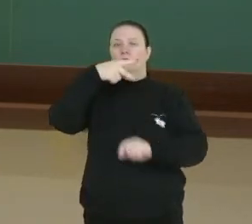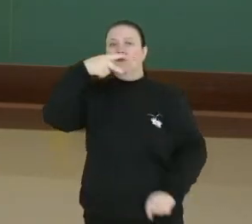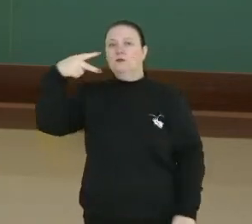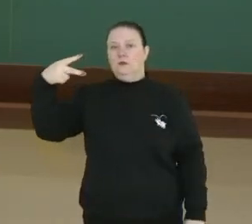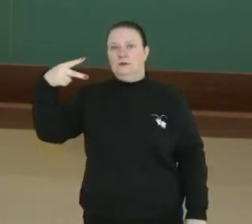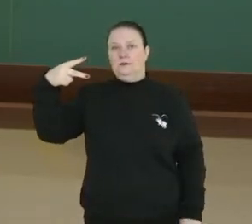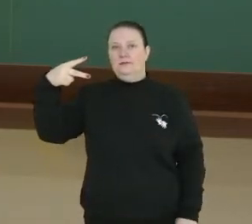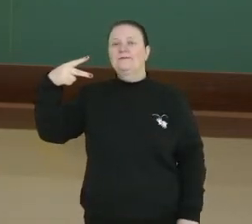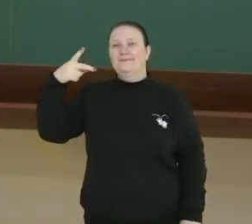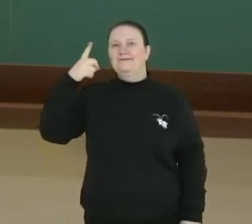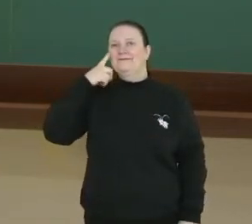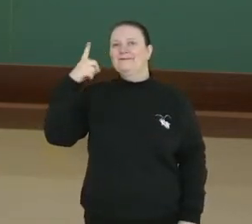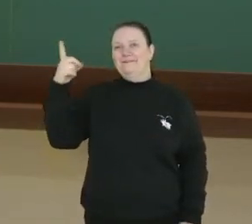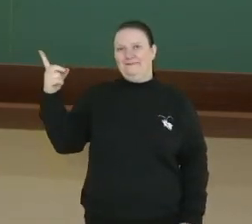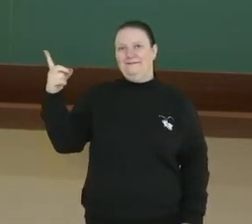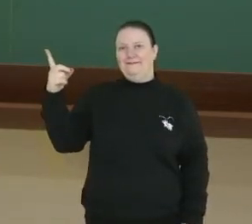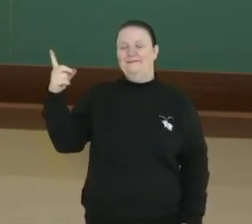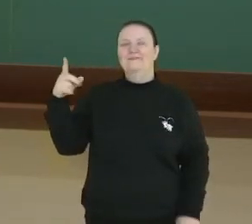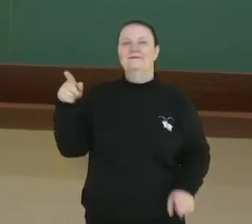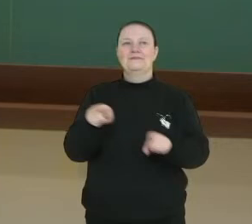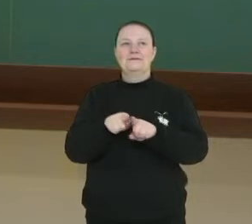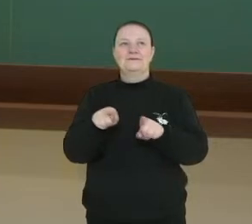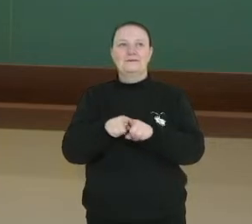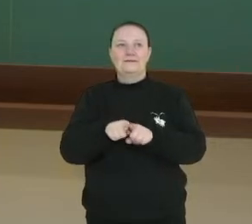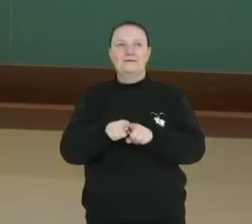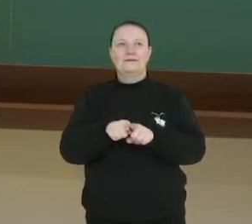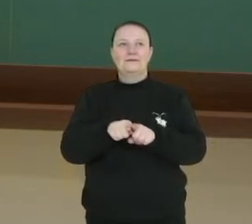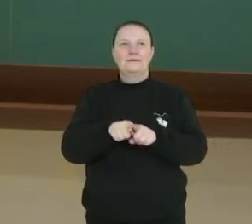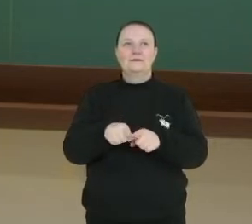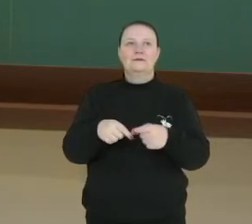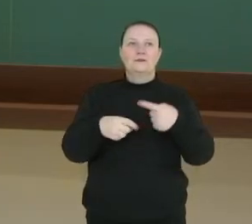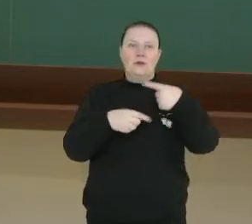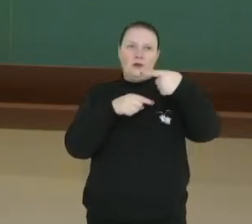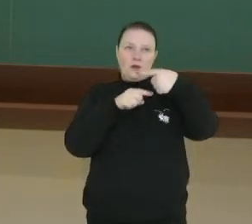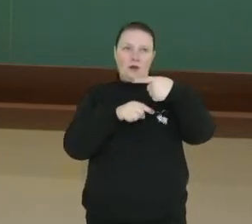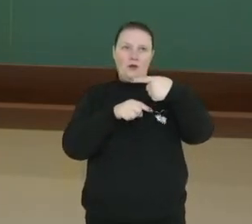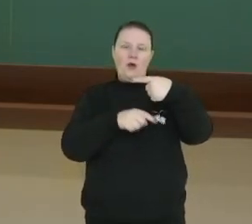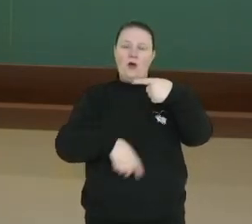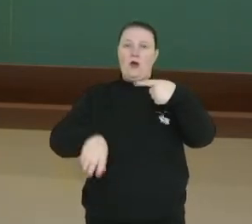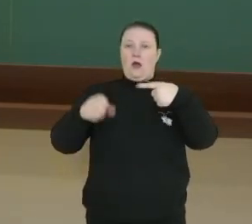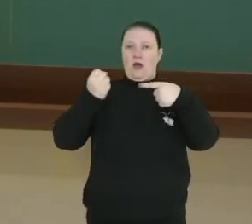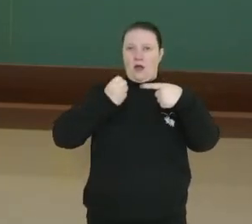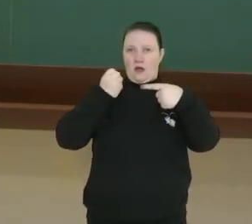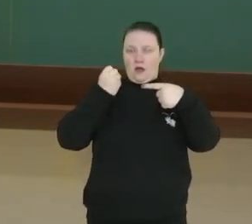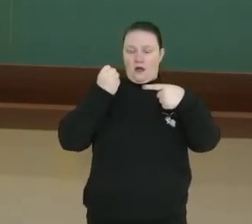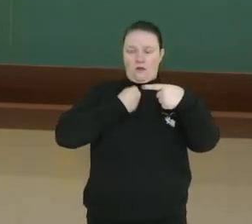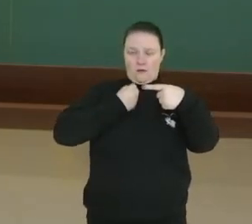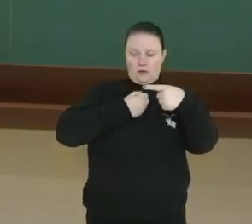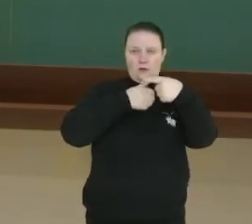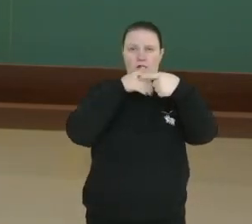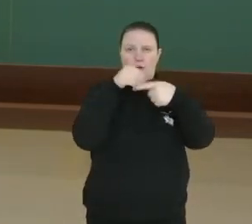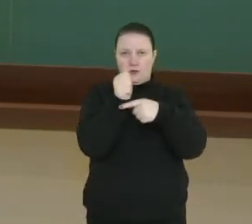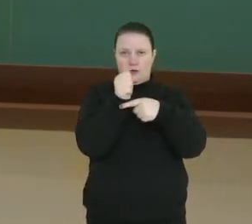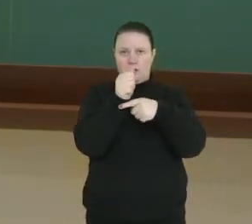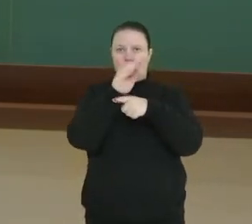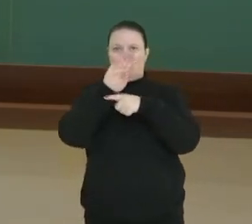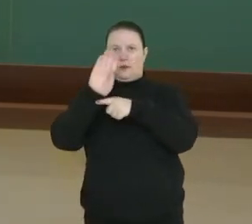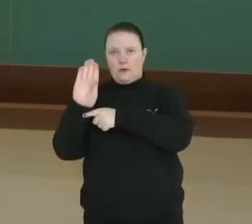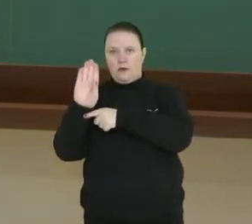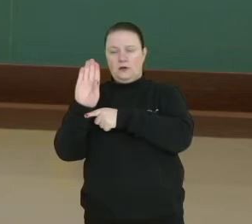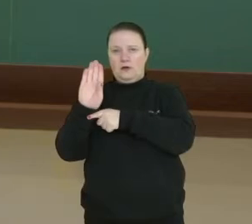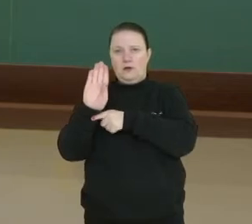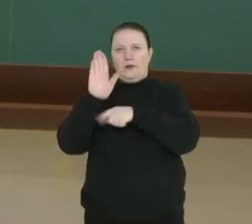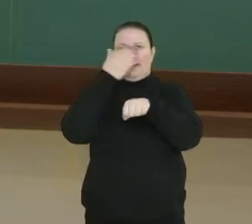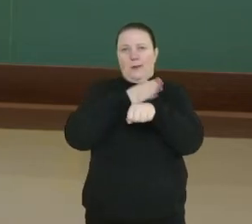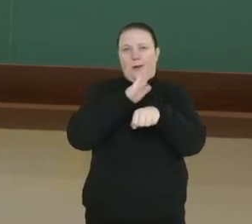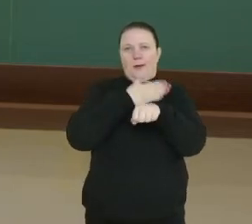que é exatamente da nossa reta ali. Embaixo o valor de A e o valor de B, fazendo toda a continha, lembrando